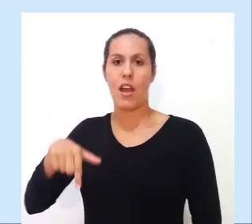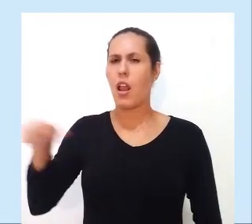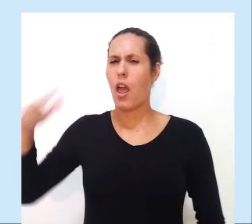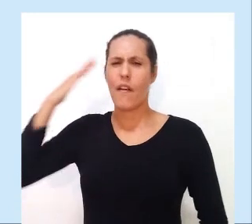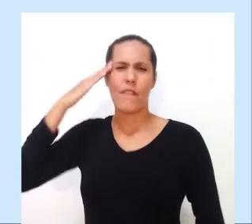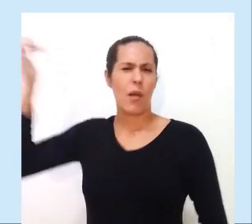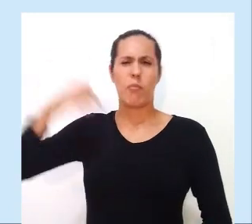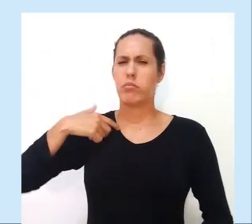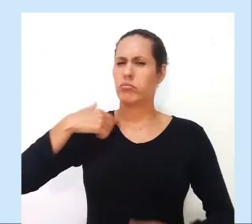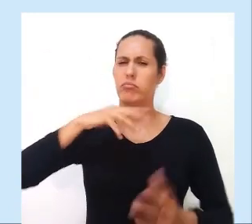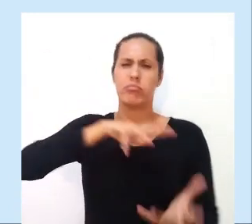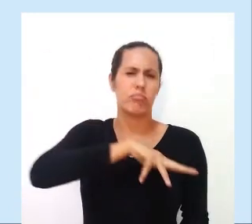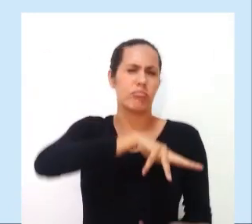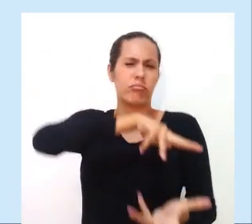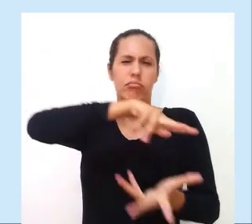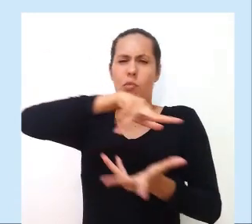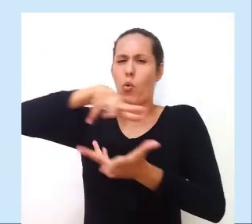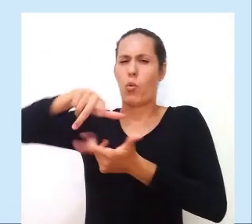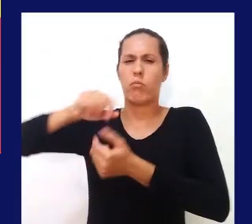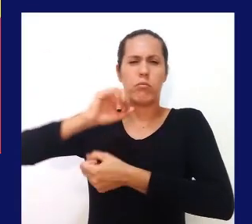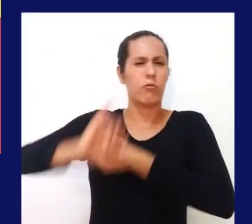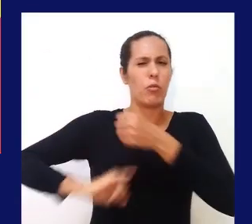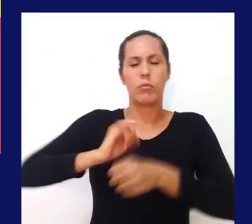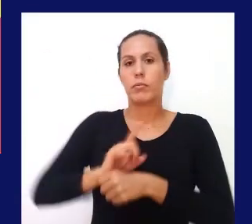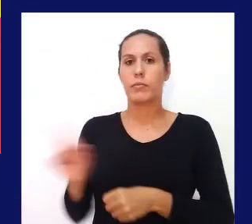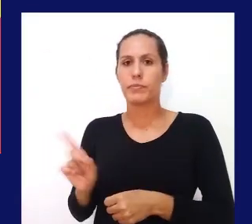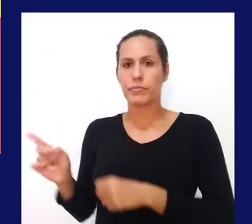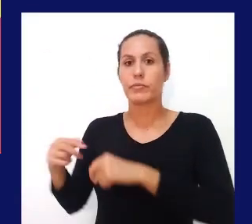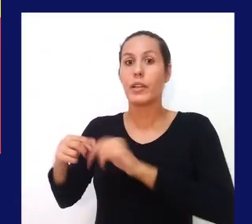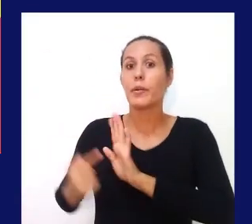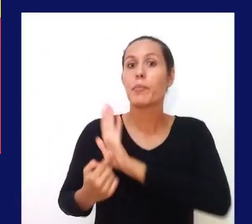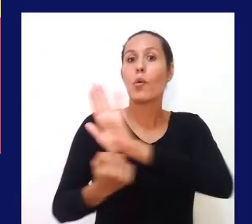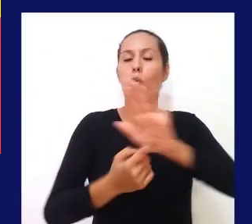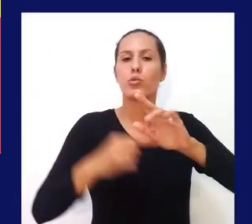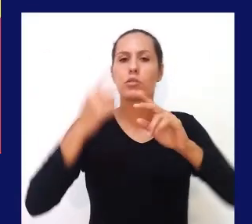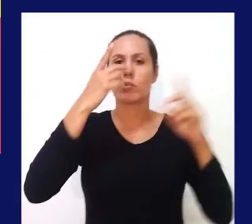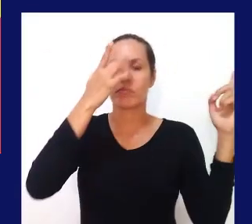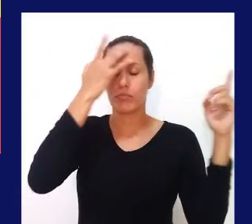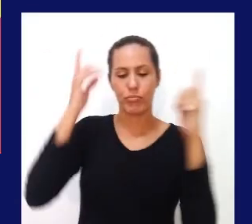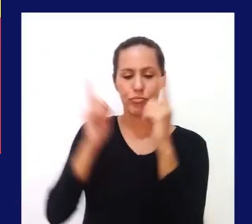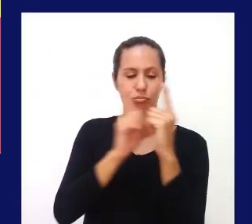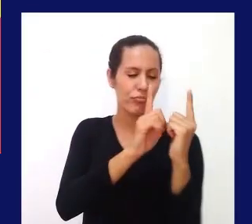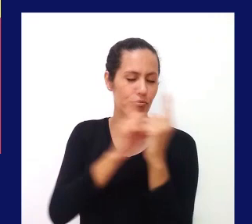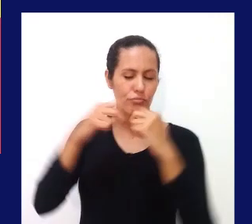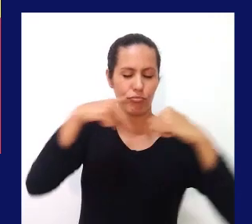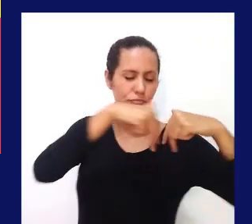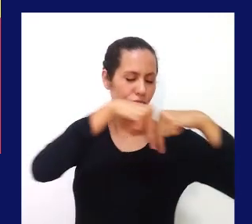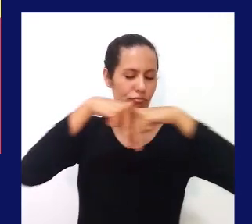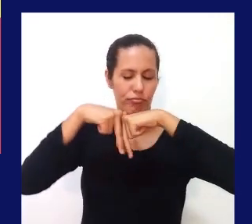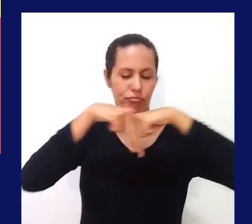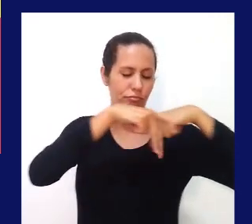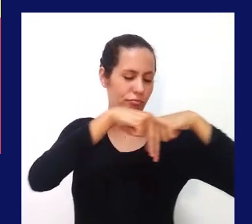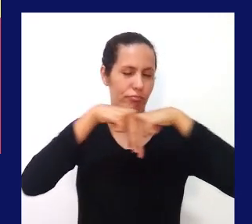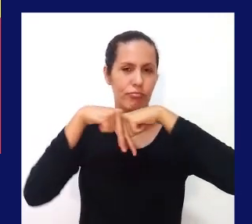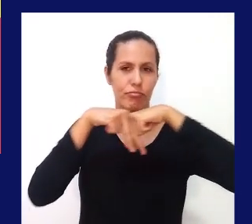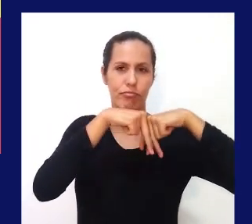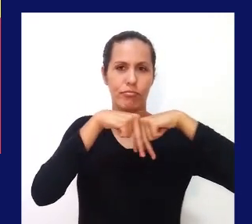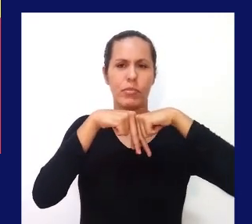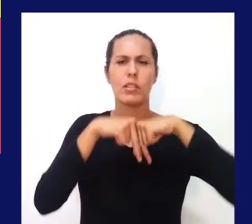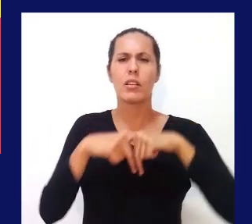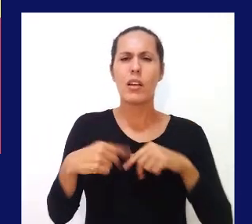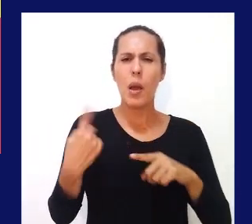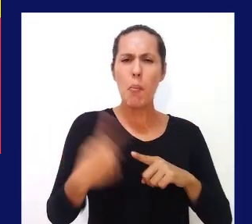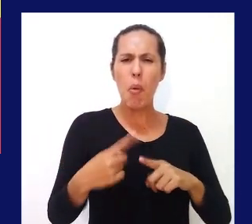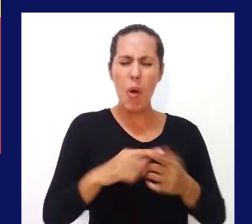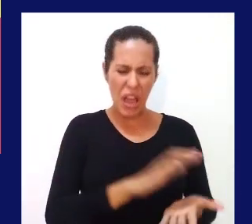de gafieira no país. Então a imagem à direita mostra o casal dançando o samba de gafieira. E por